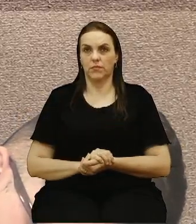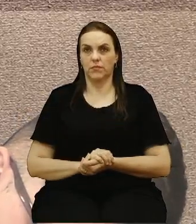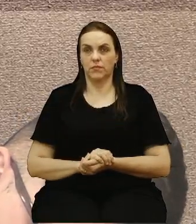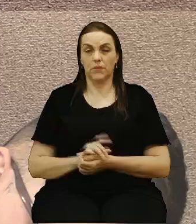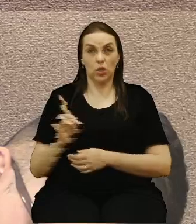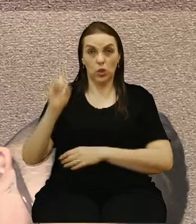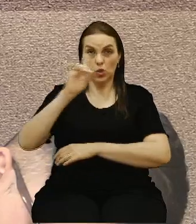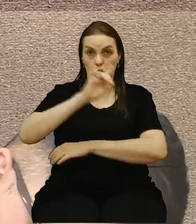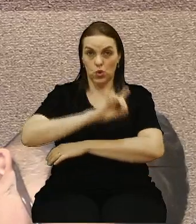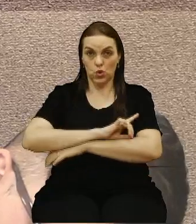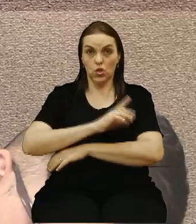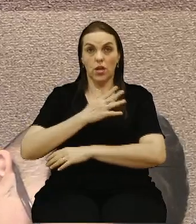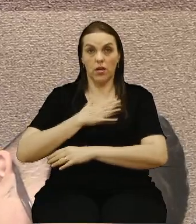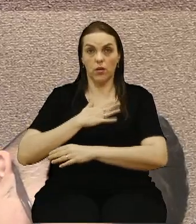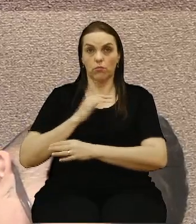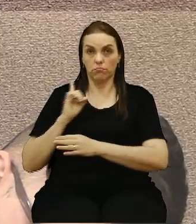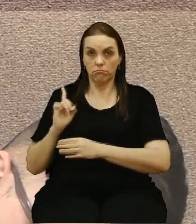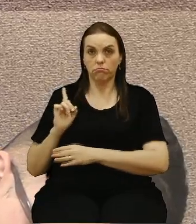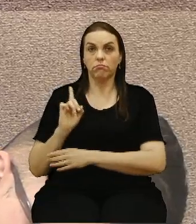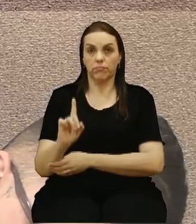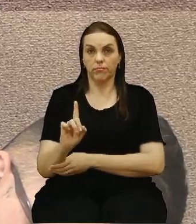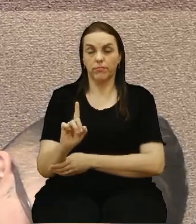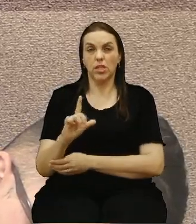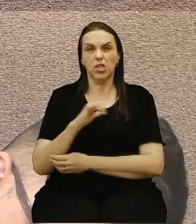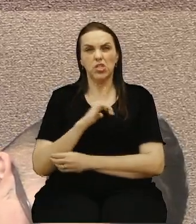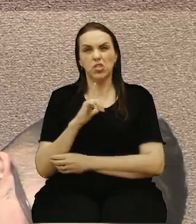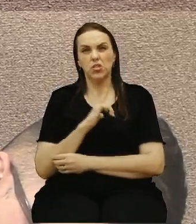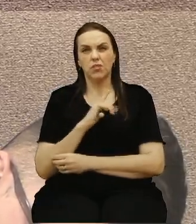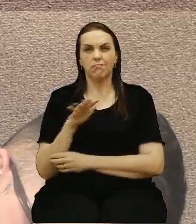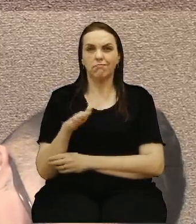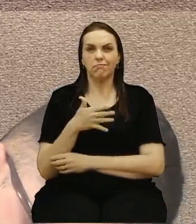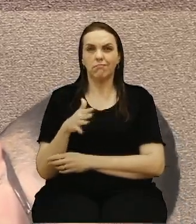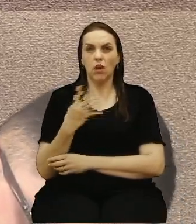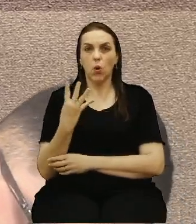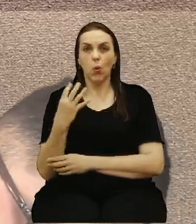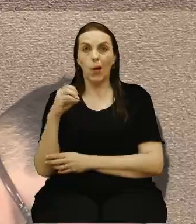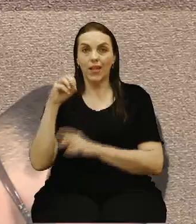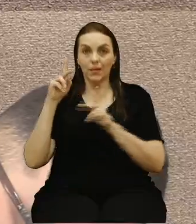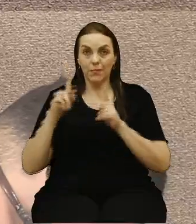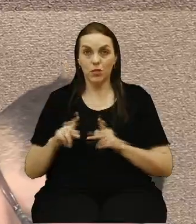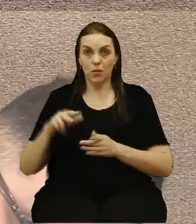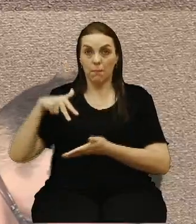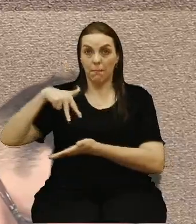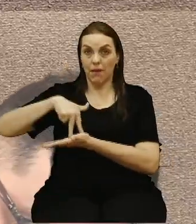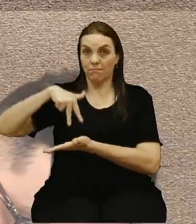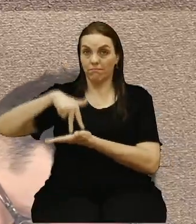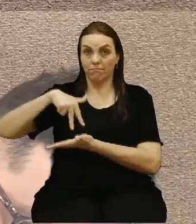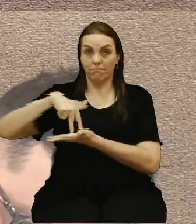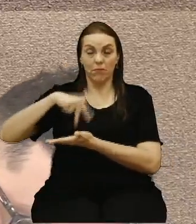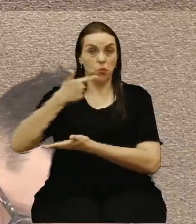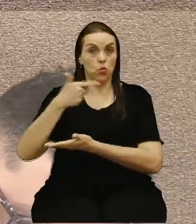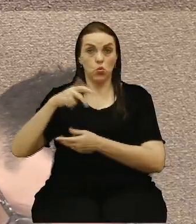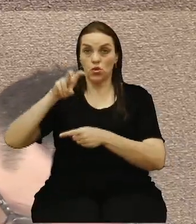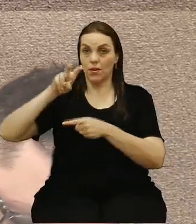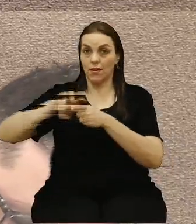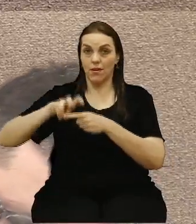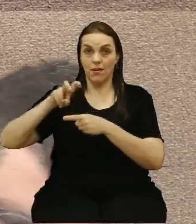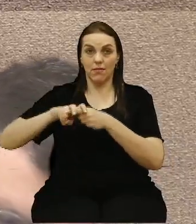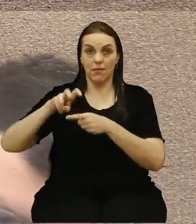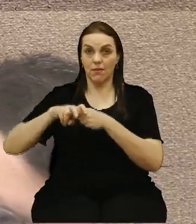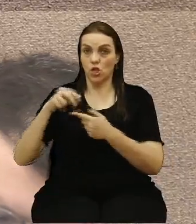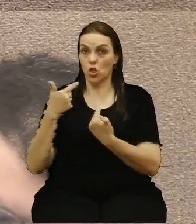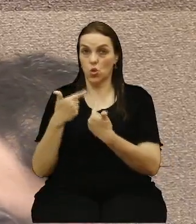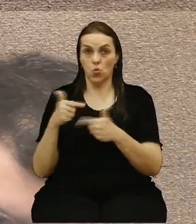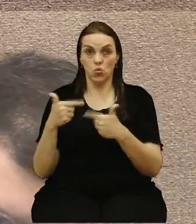Naquele dia que eu fui, nós tínhamos cerca de 40 pessoas de pé, porque não tinha uma cadeira, um item básico, que